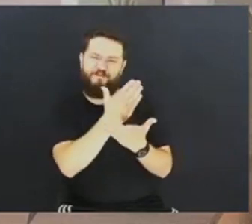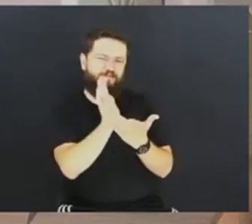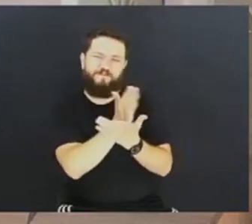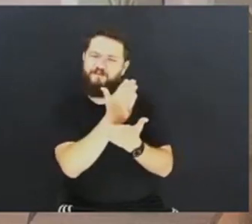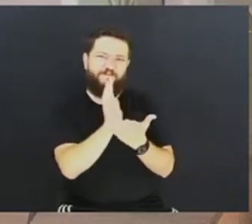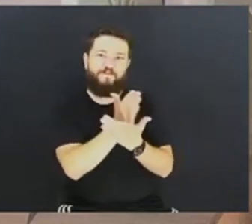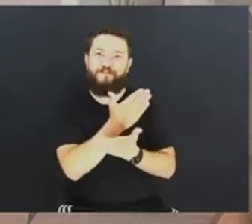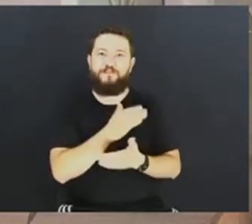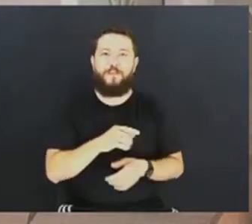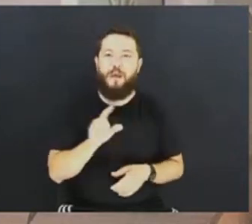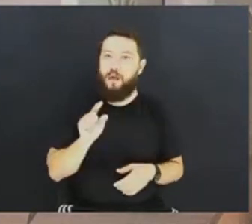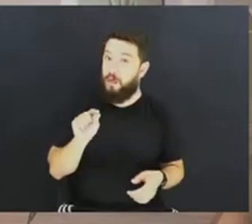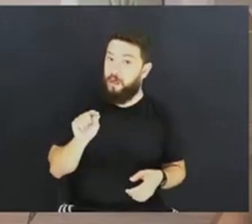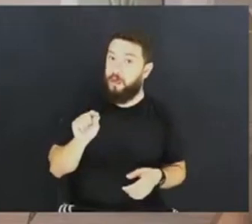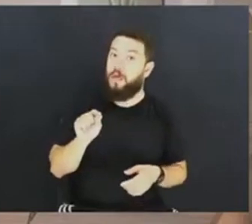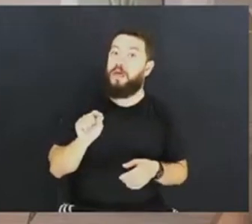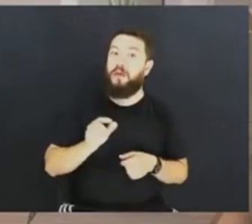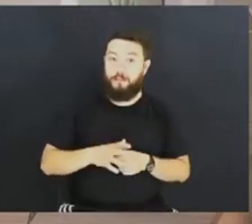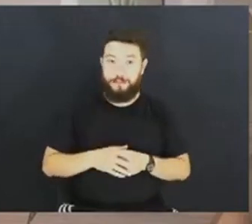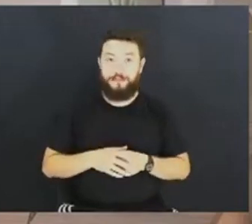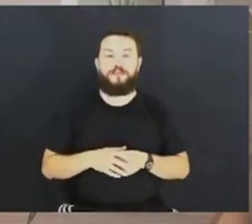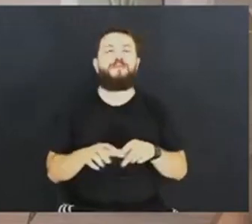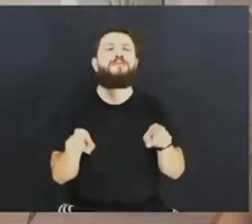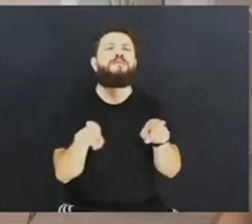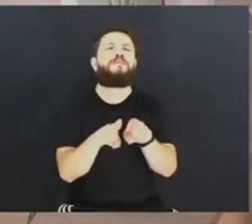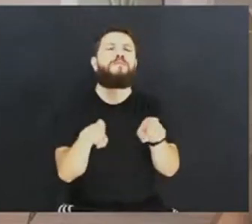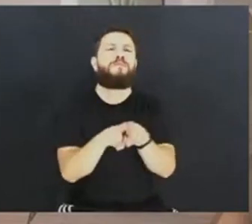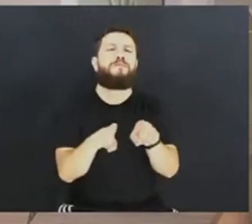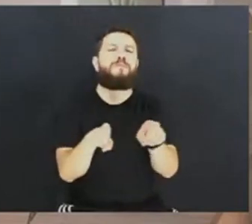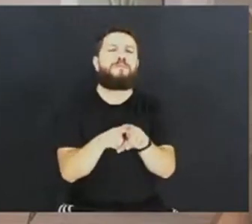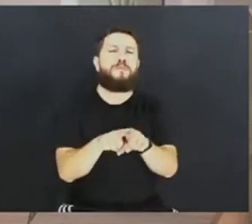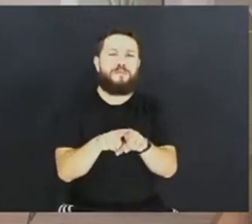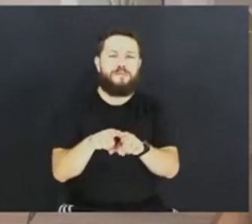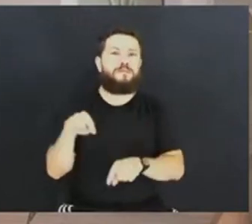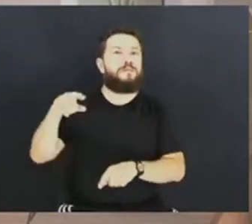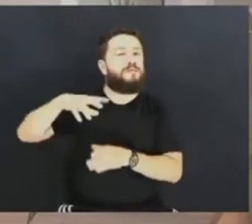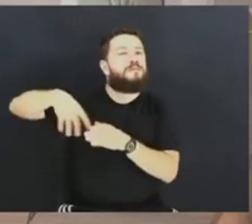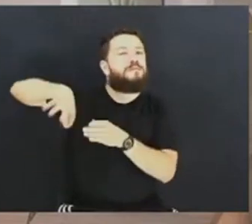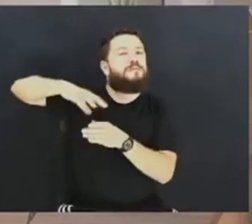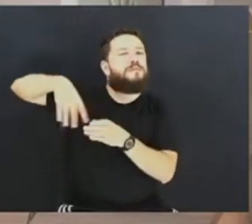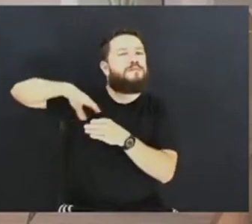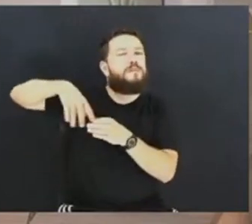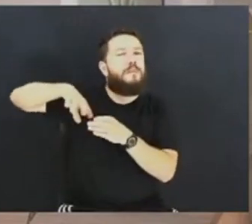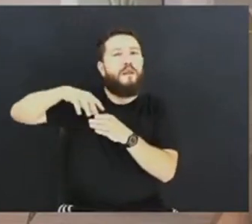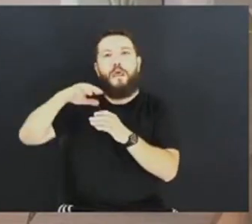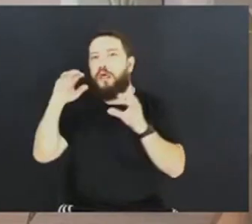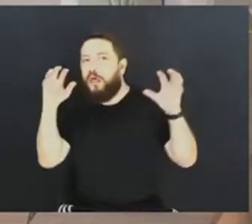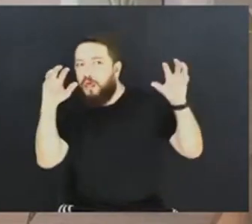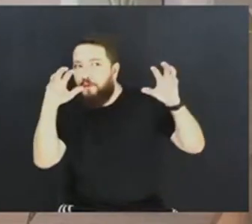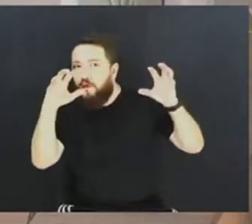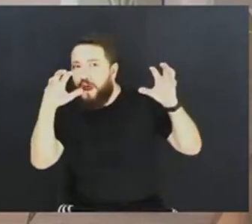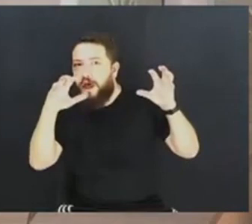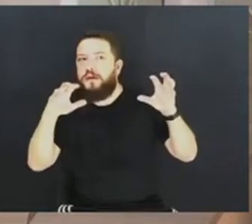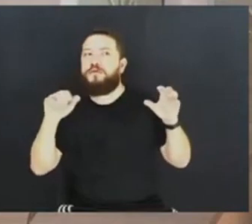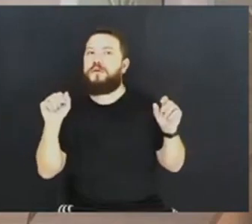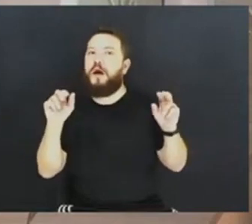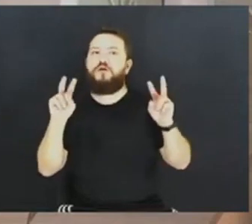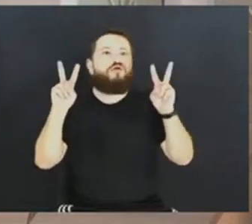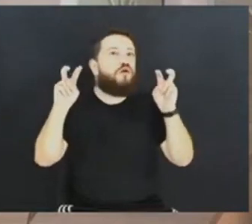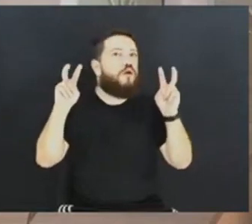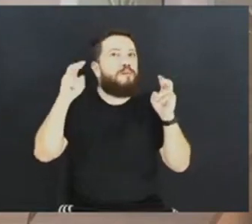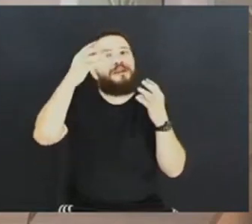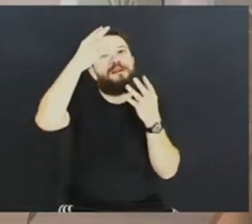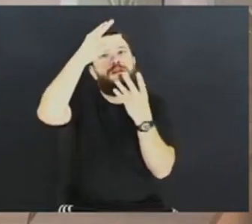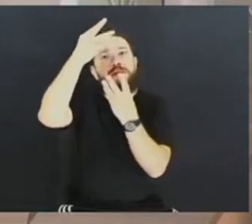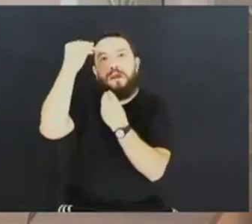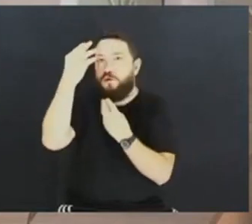dentre outras é colocar essas pautas e sexuais essas pautas de ideologia de gênero essas